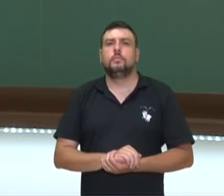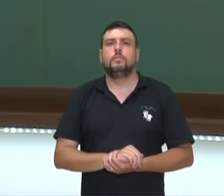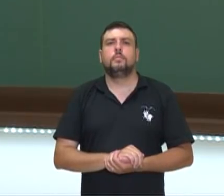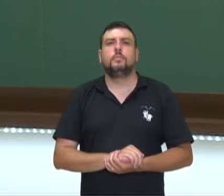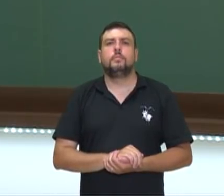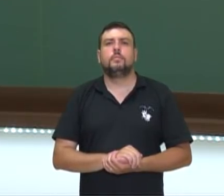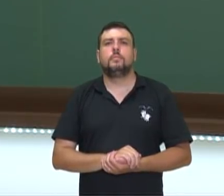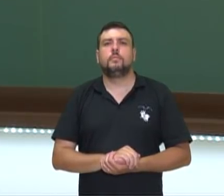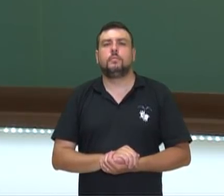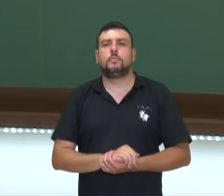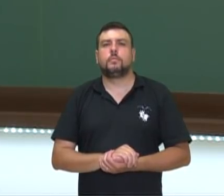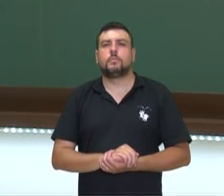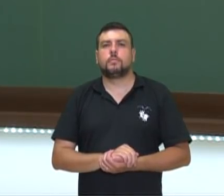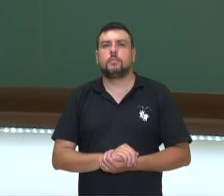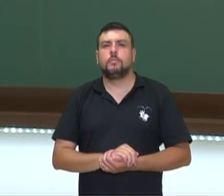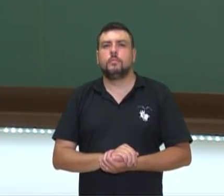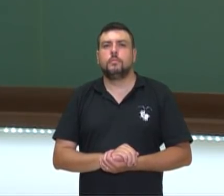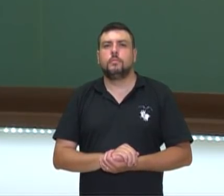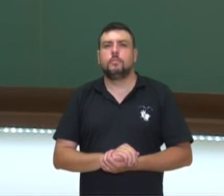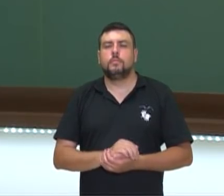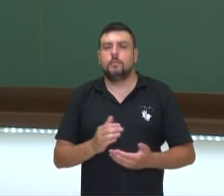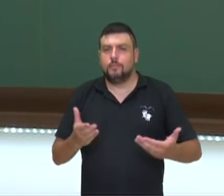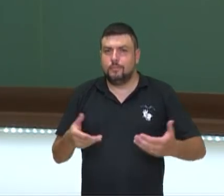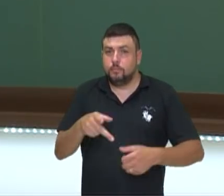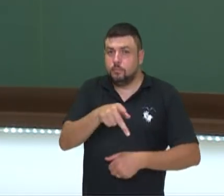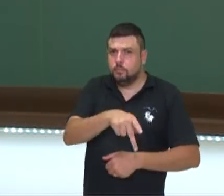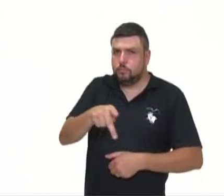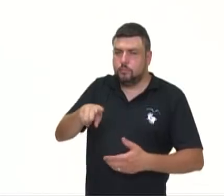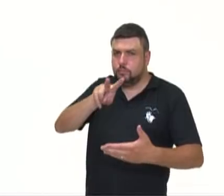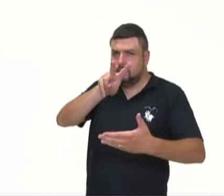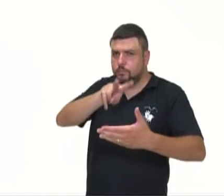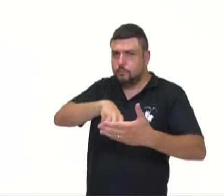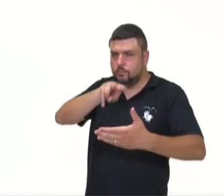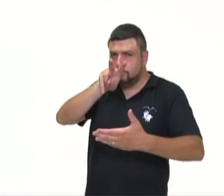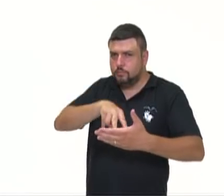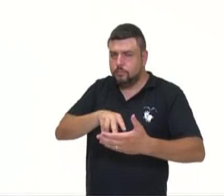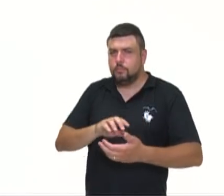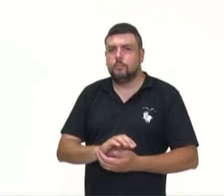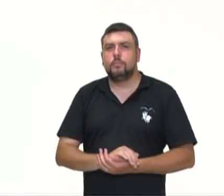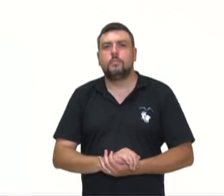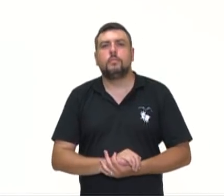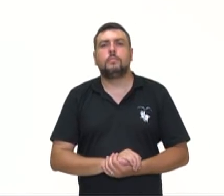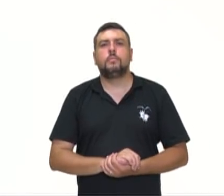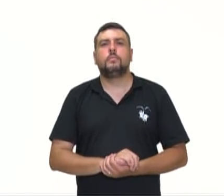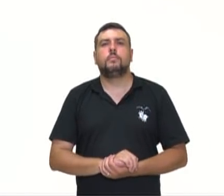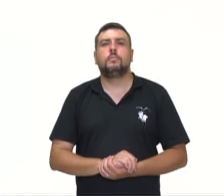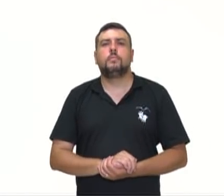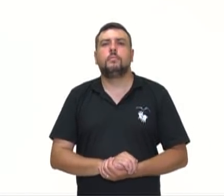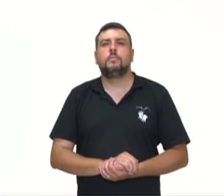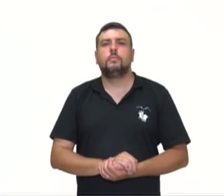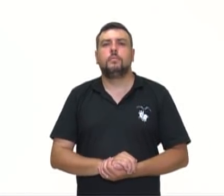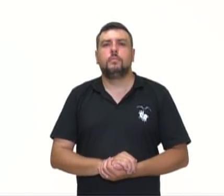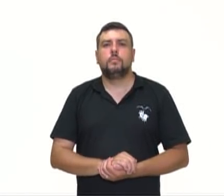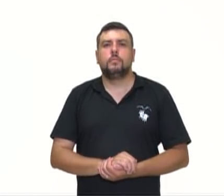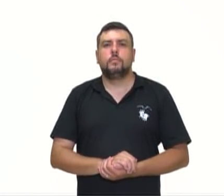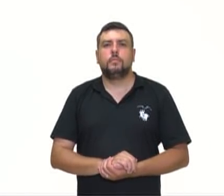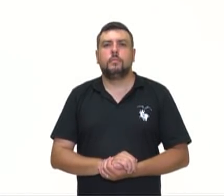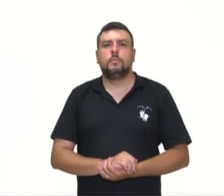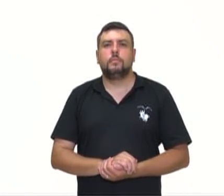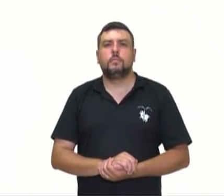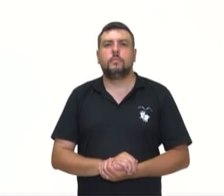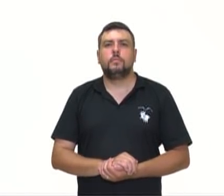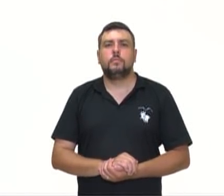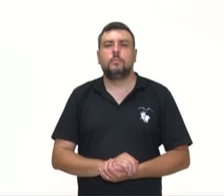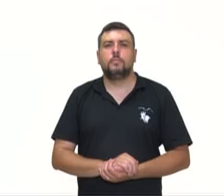lá. Repitam aí. Repeat. Good morning. Good afternoon,